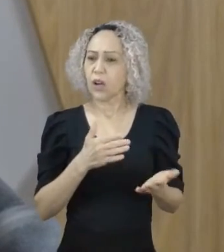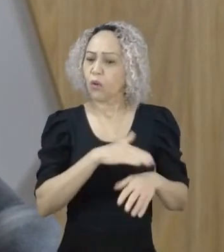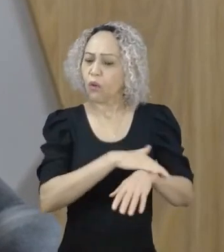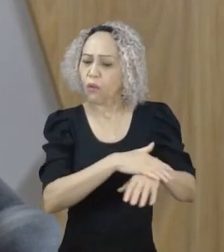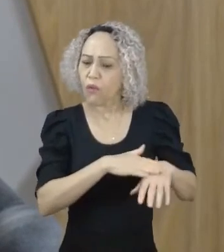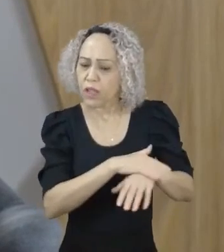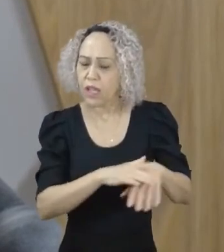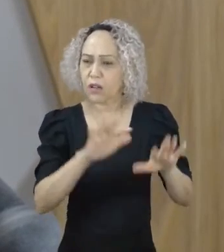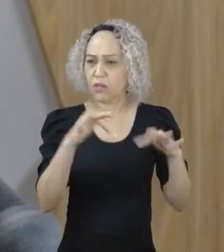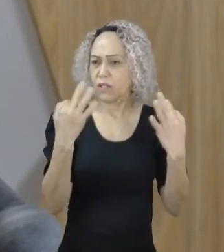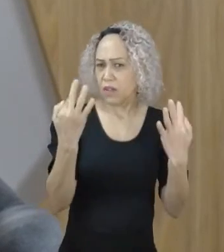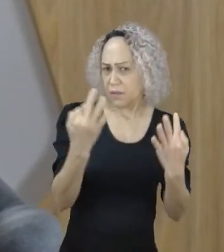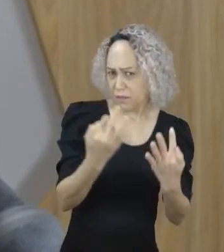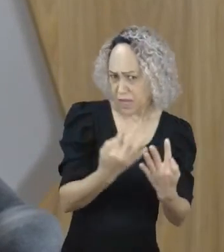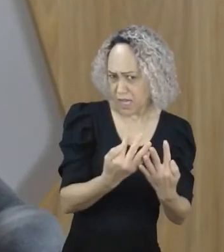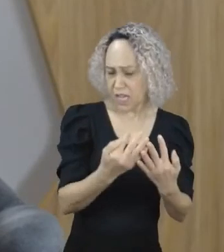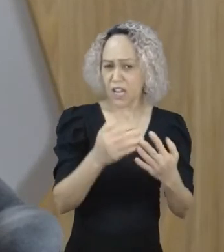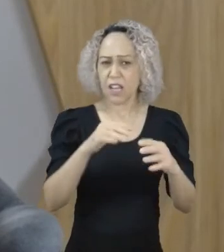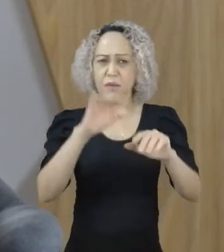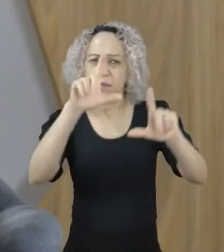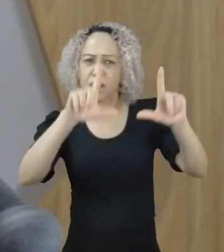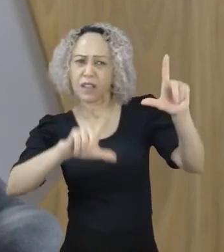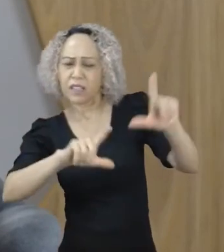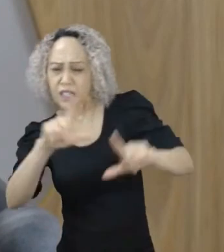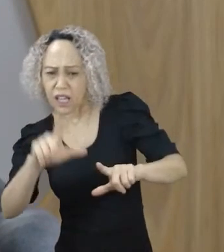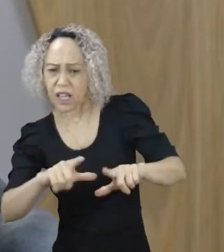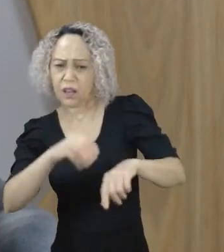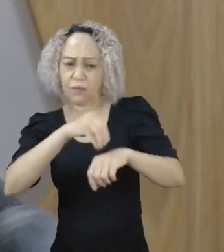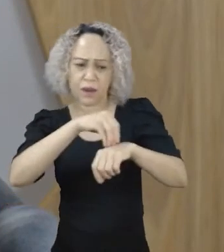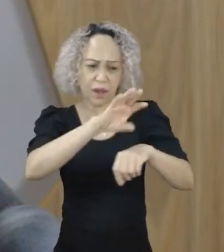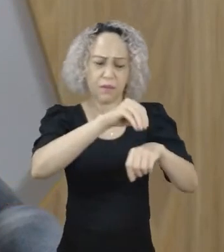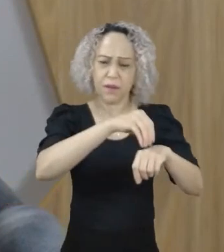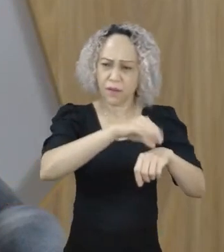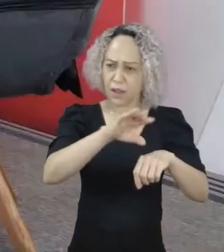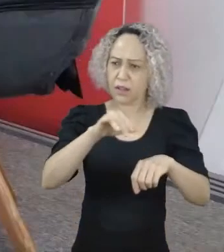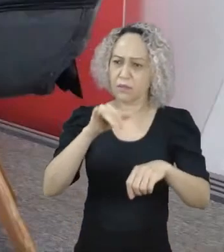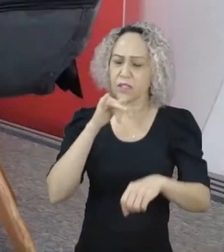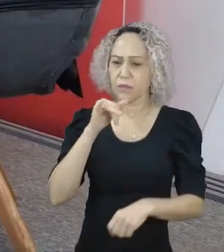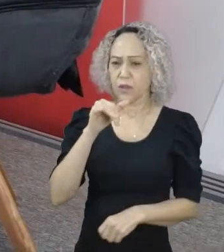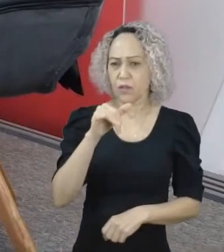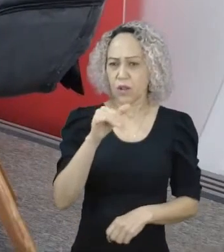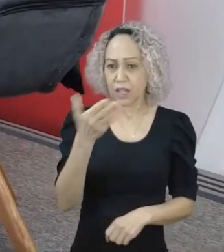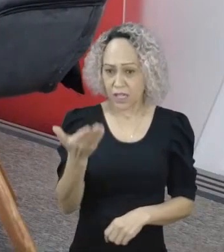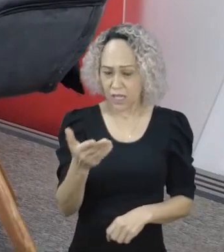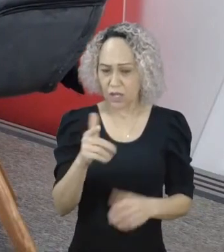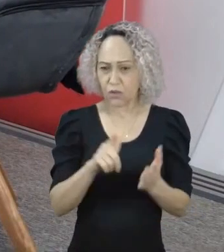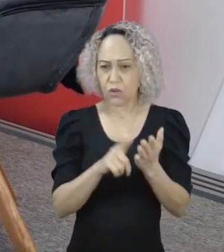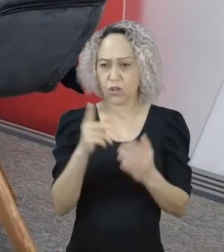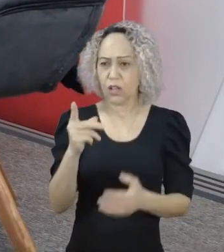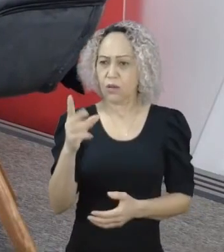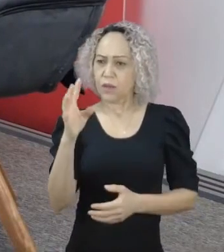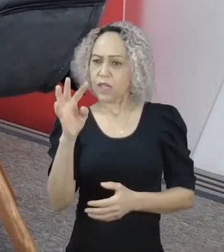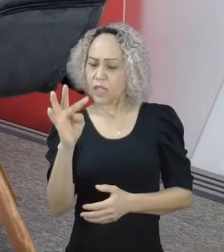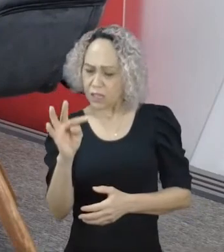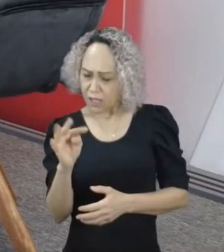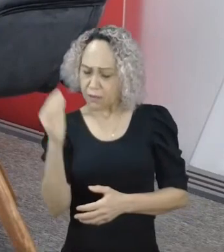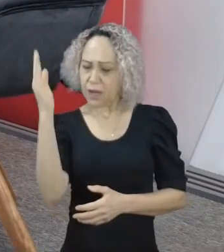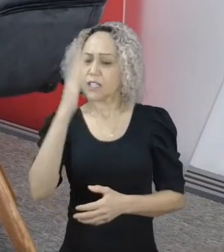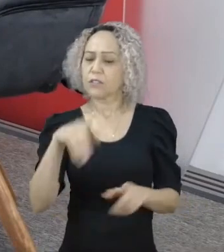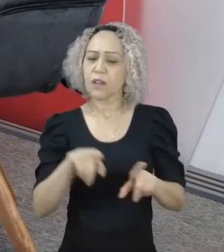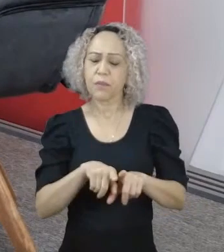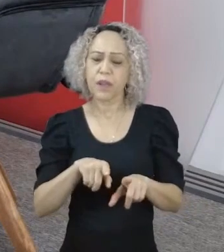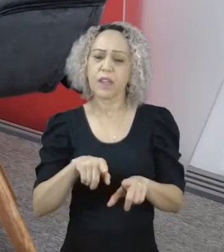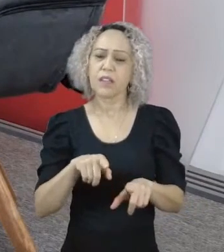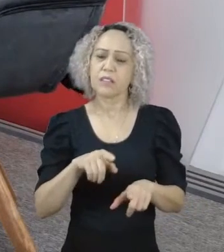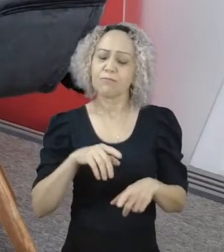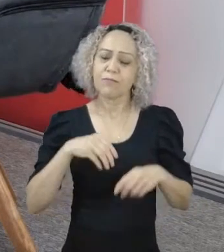jornal PT aí, Brasil, tem que entrar também nessa campanha, já está com certeza. Nós temos que reconquistar a